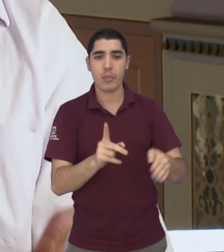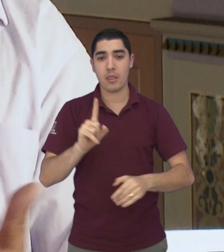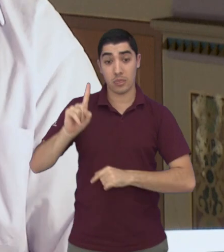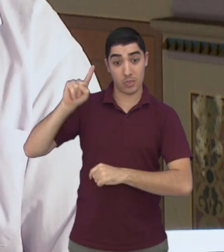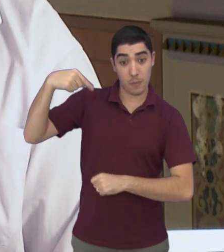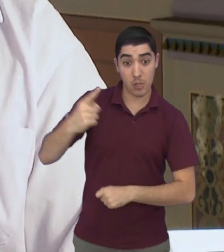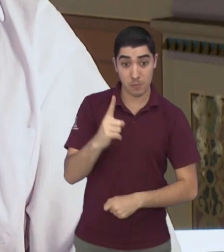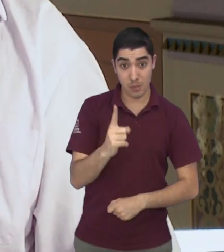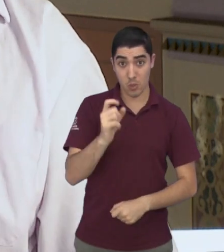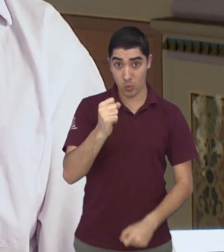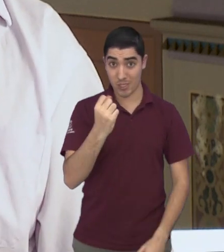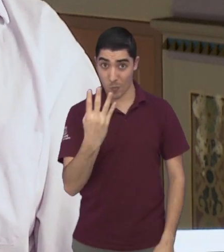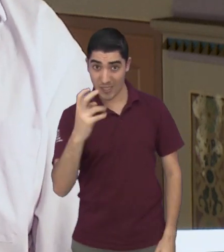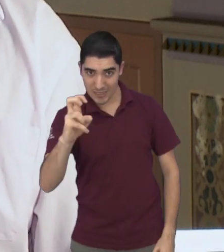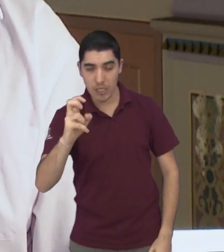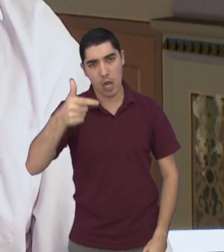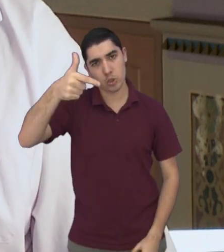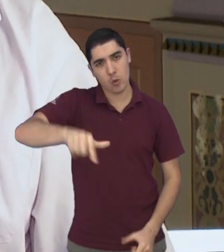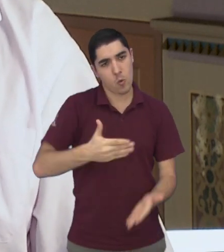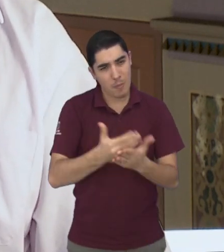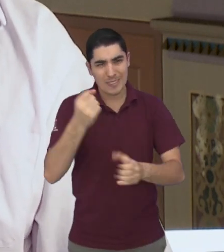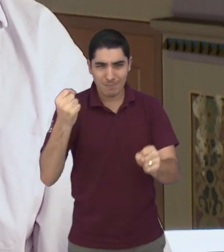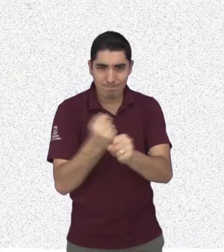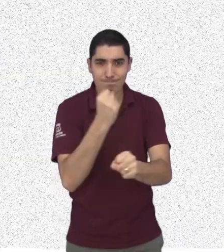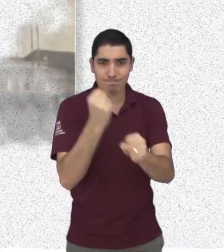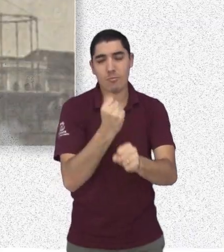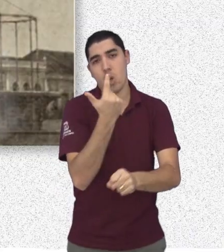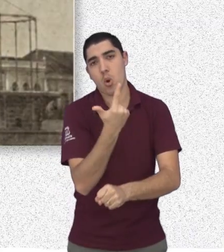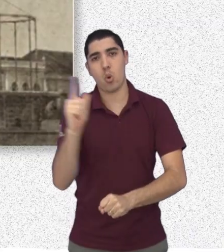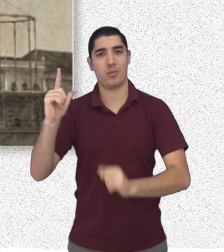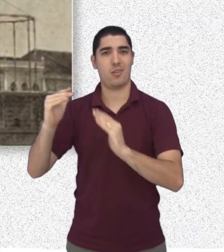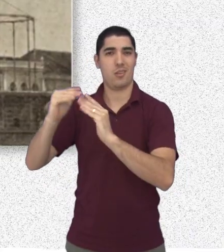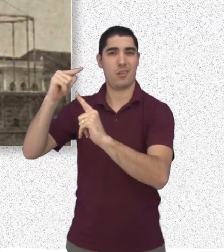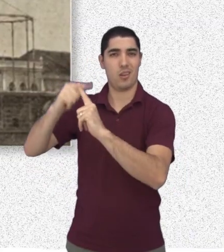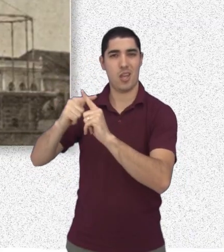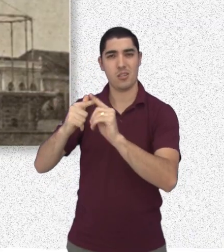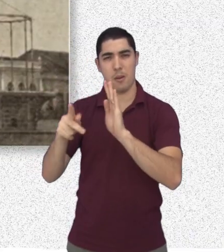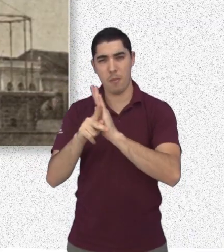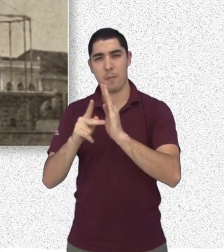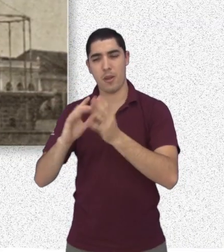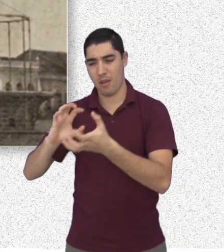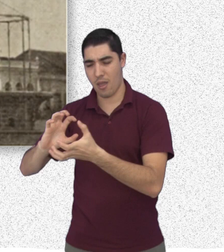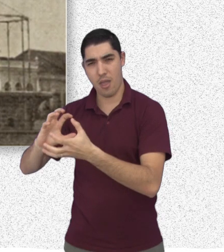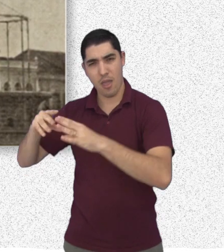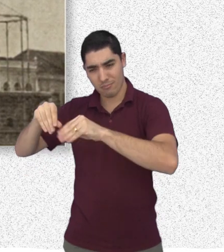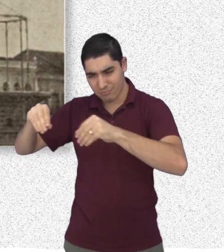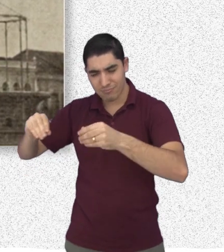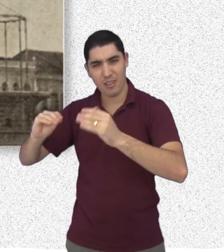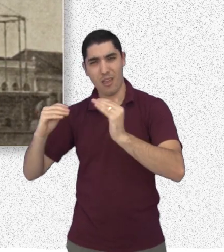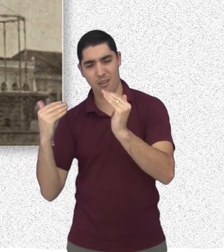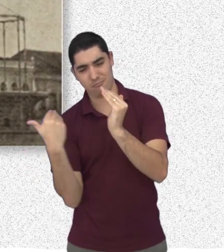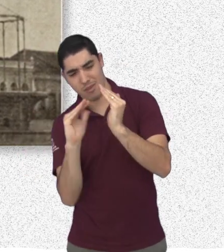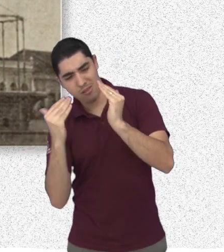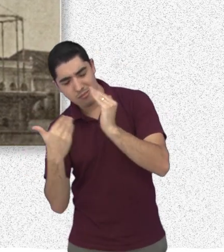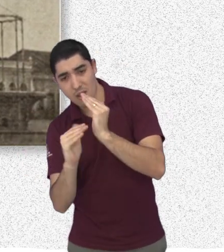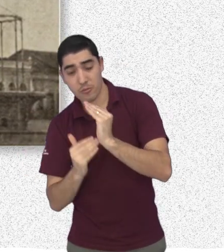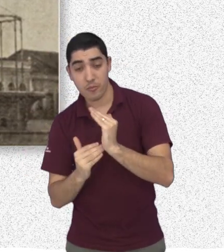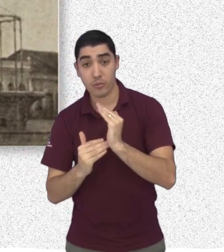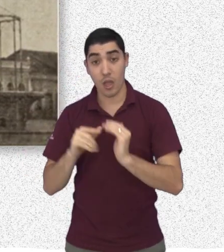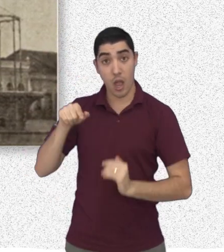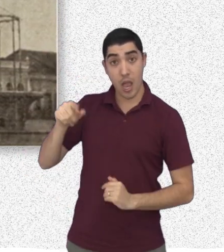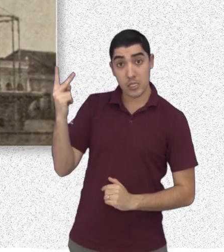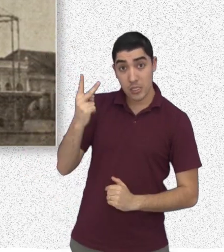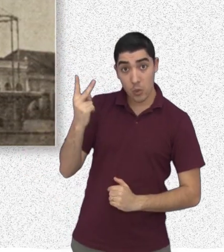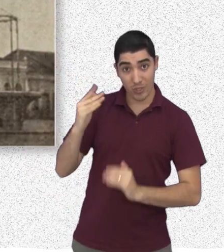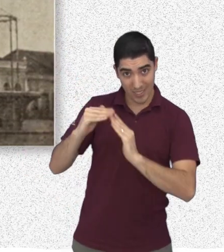1845 é que começa a construção da segunda matriz em Taipa. E a construção ela se arrasta. E essa capela, ou a segunda igreja matriz, ela é inaugurada